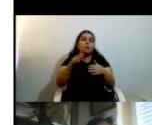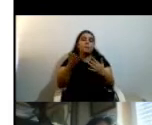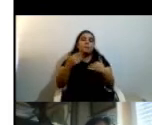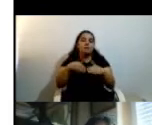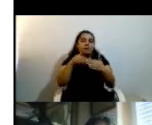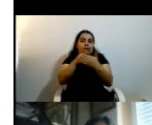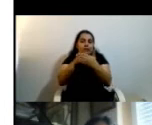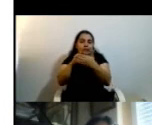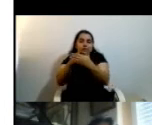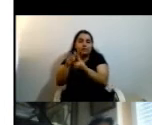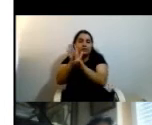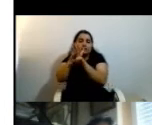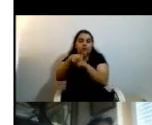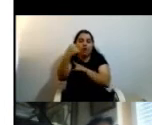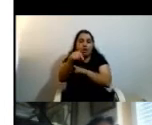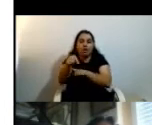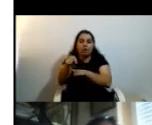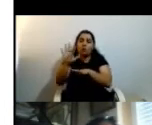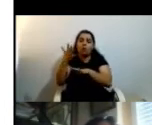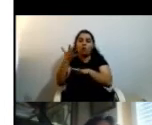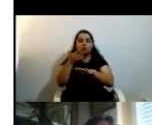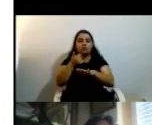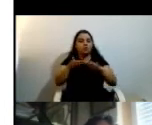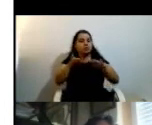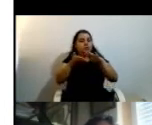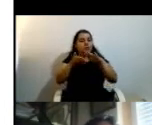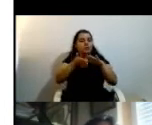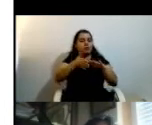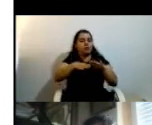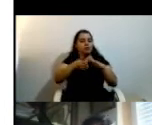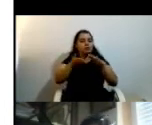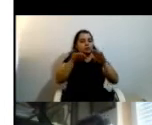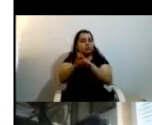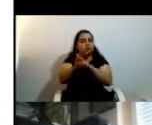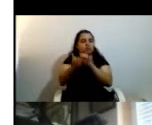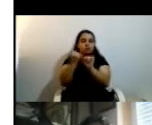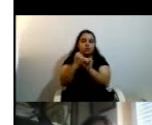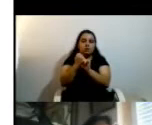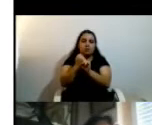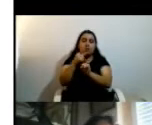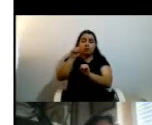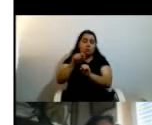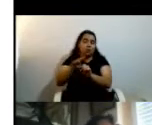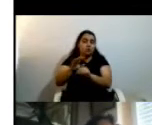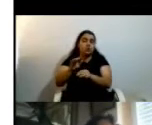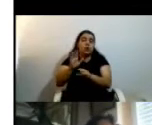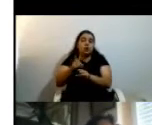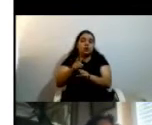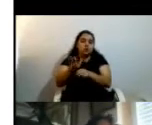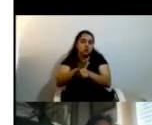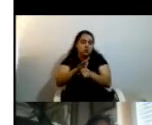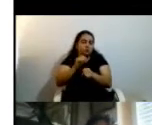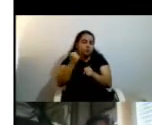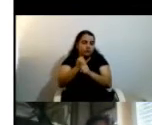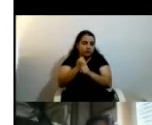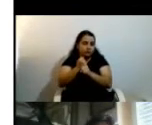e processos de discriminação no acesso ao trabalho e já no contexto do trabalho. existe uma ineficácia das medidas de apoio